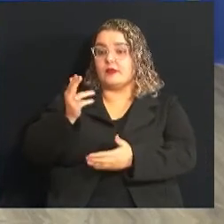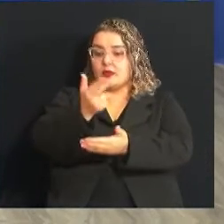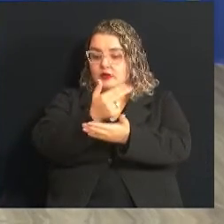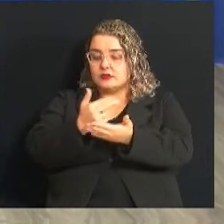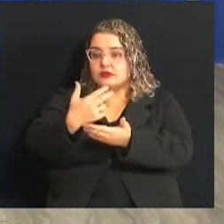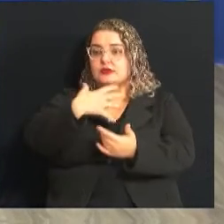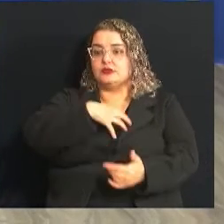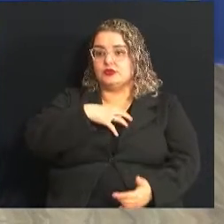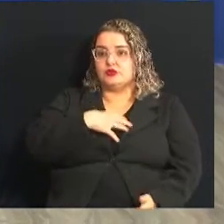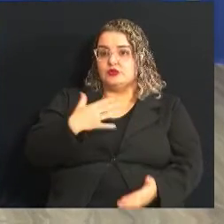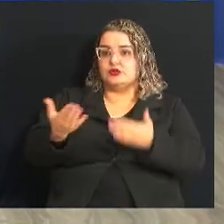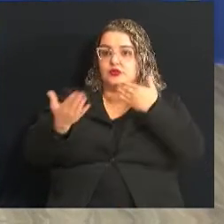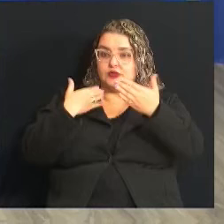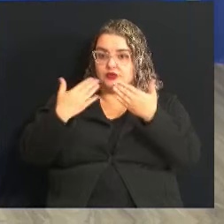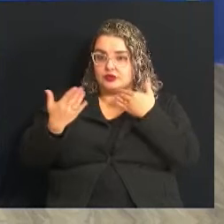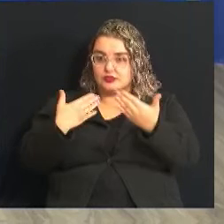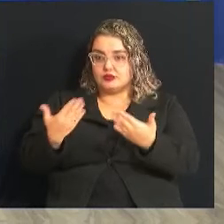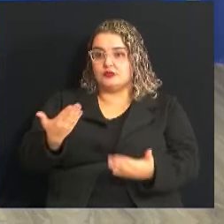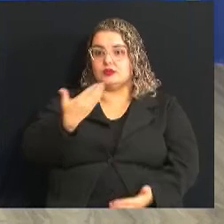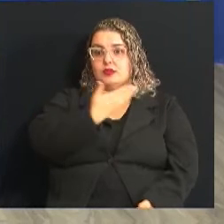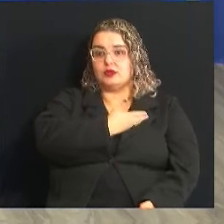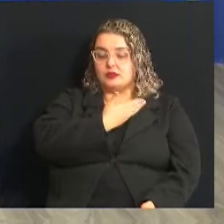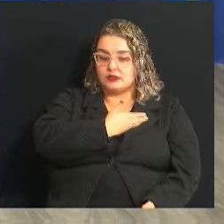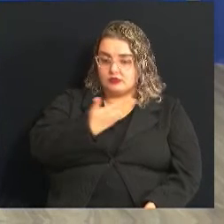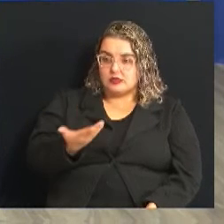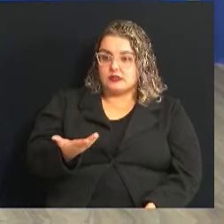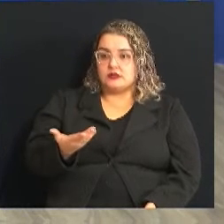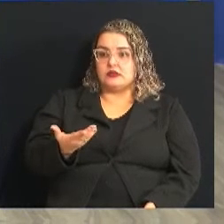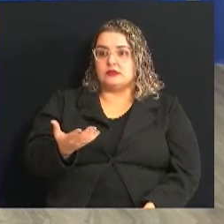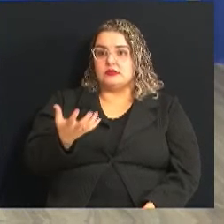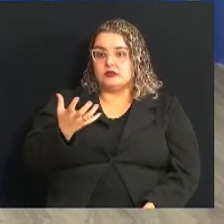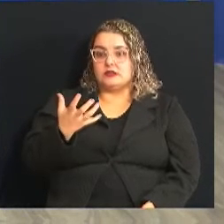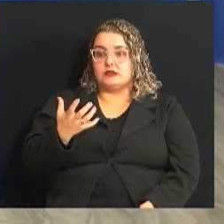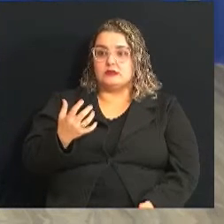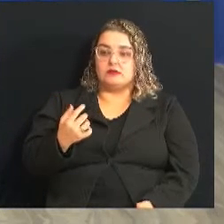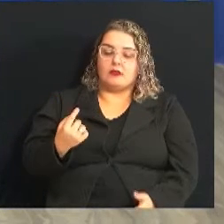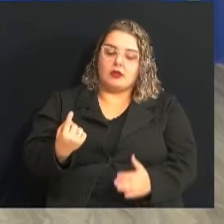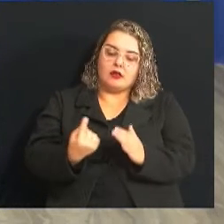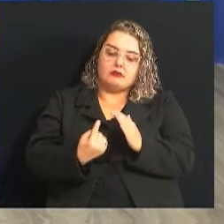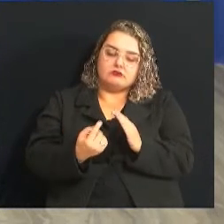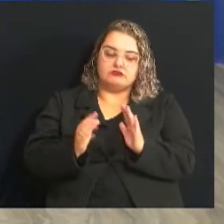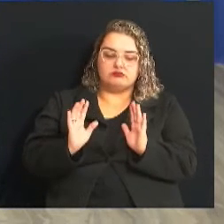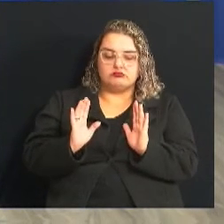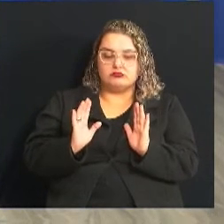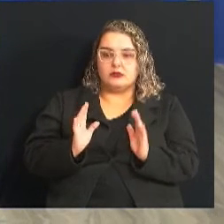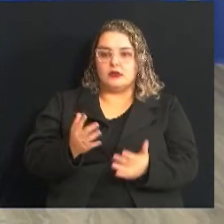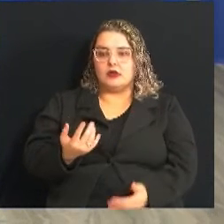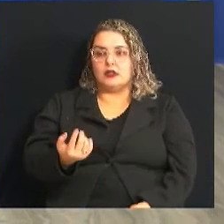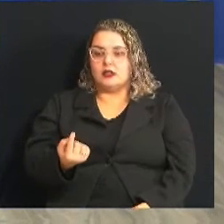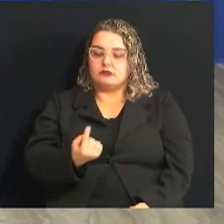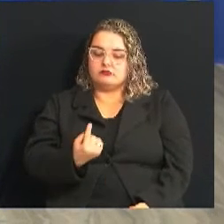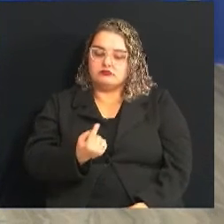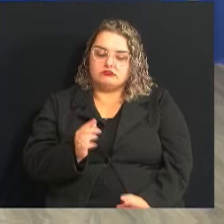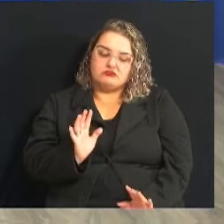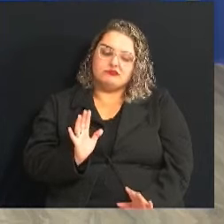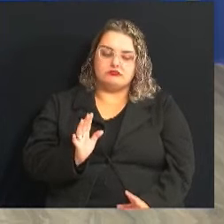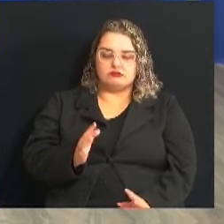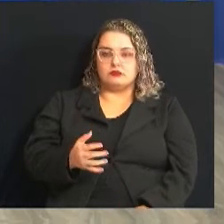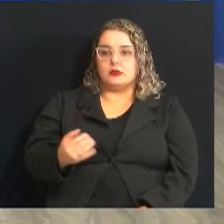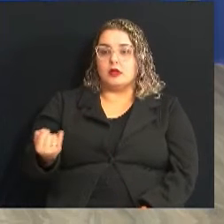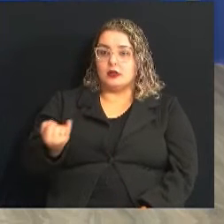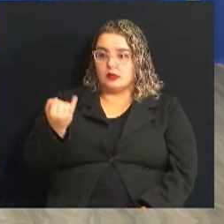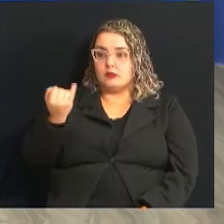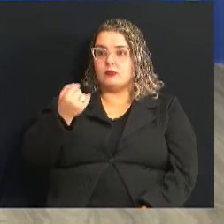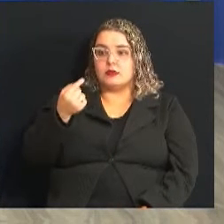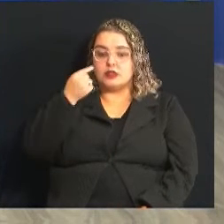como ela conversa com os colegas, se ela quer ficar um pouquinho mais sozinha, tudo isso é importante ter essa